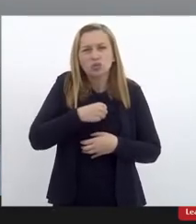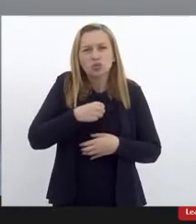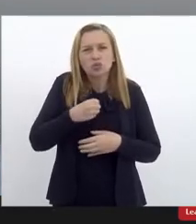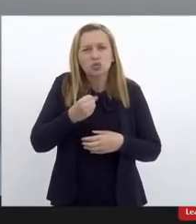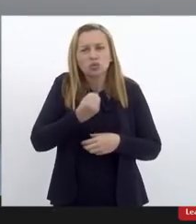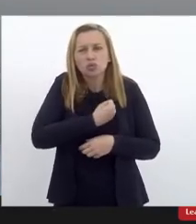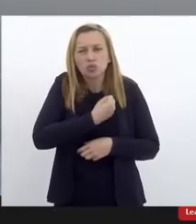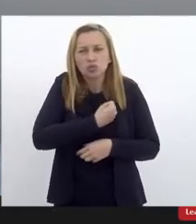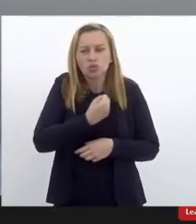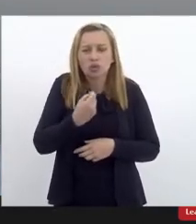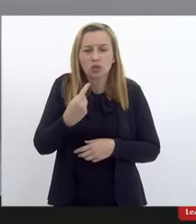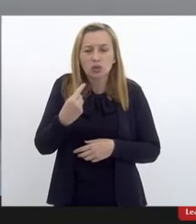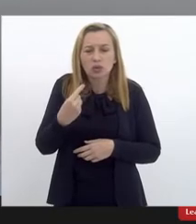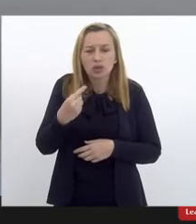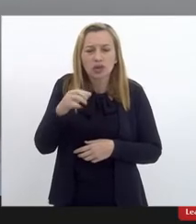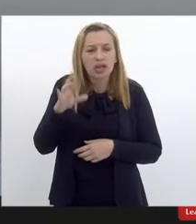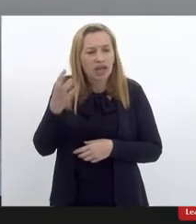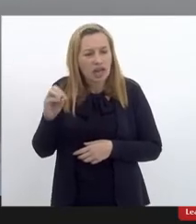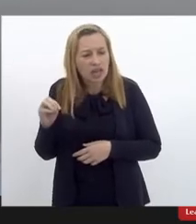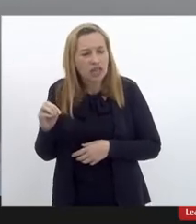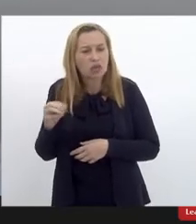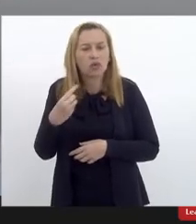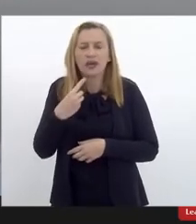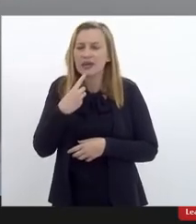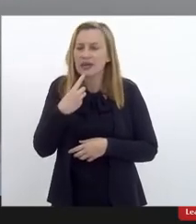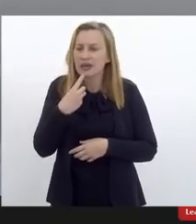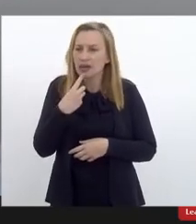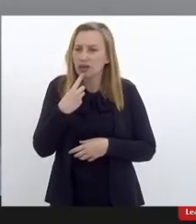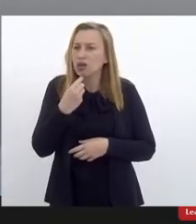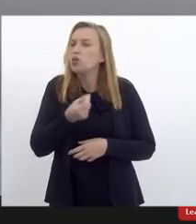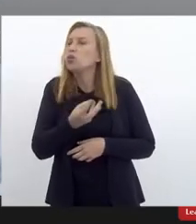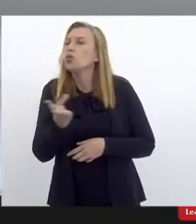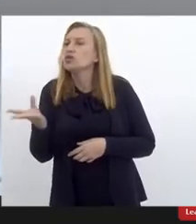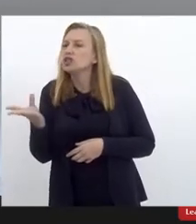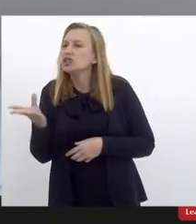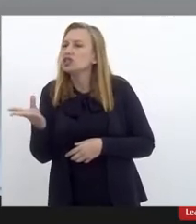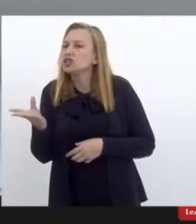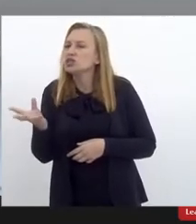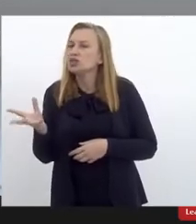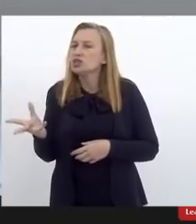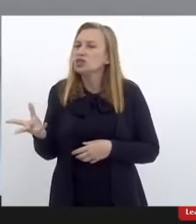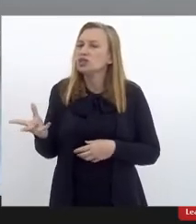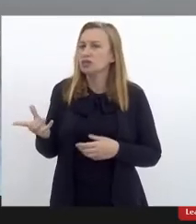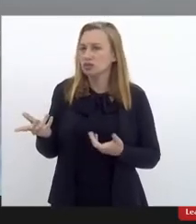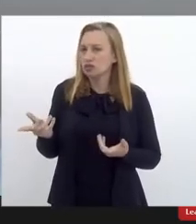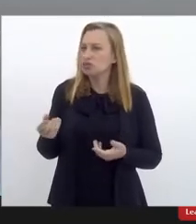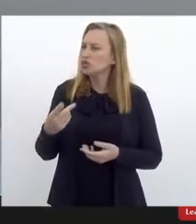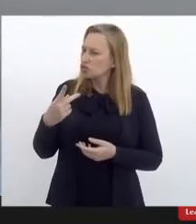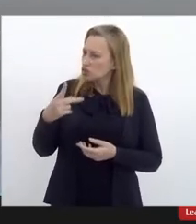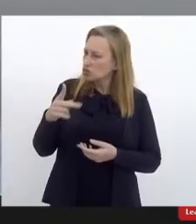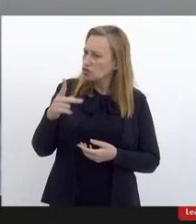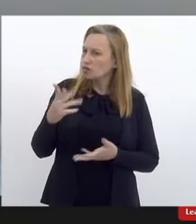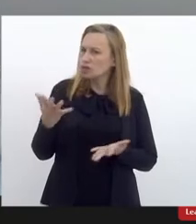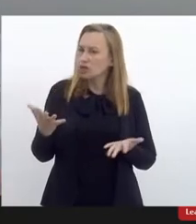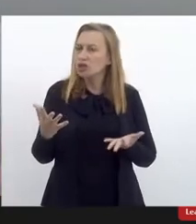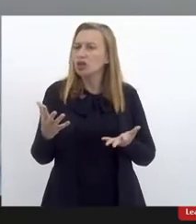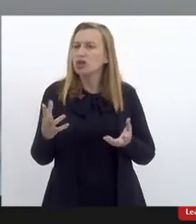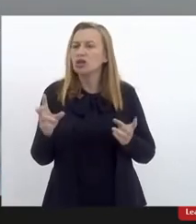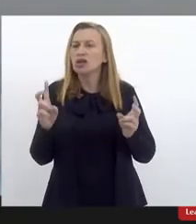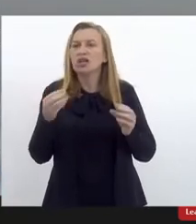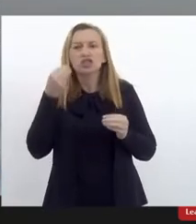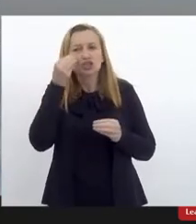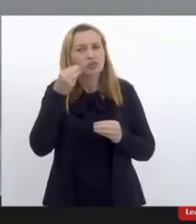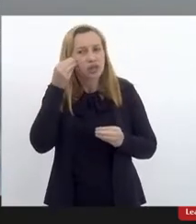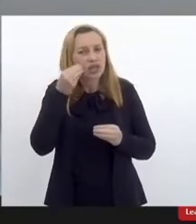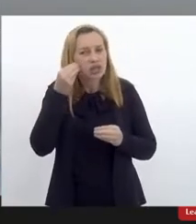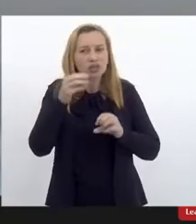sabe, Carrilho, um balanço quantitativo e qualitativo de vocês, né, de vocês sobre a experiência